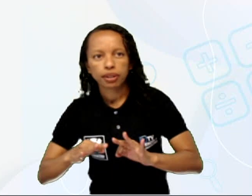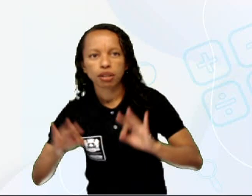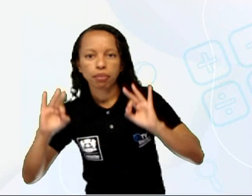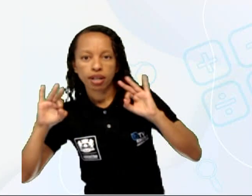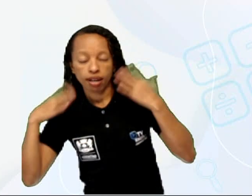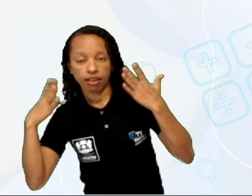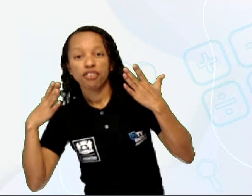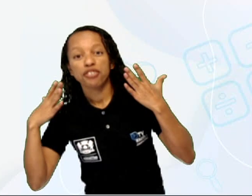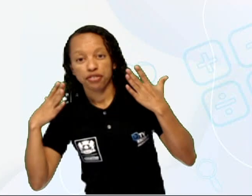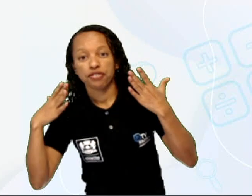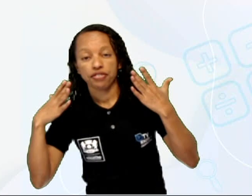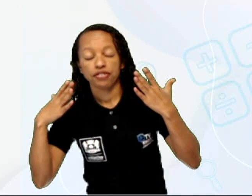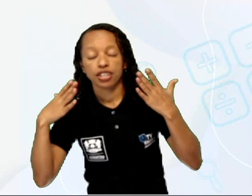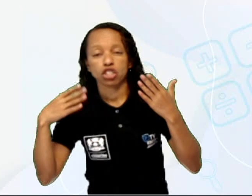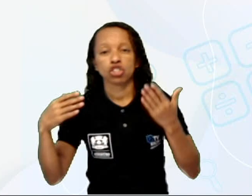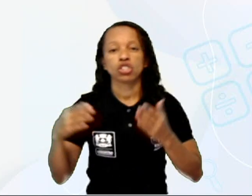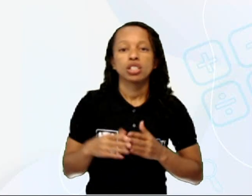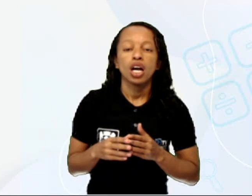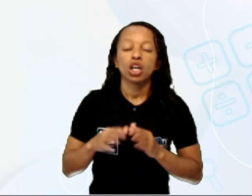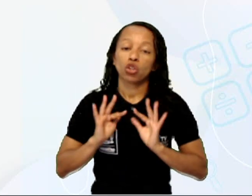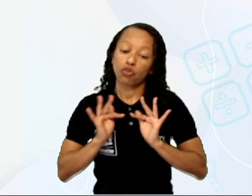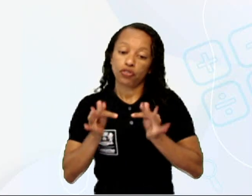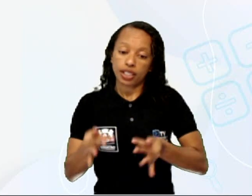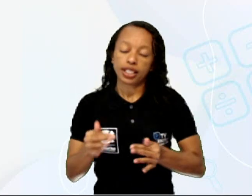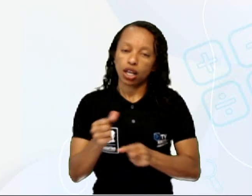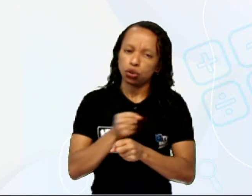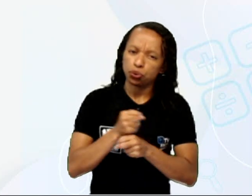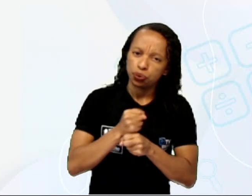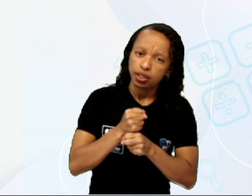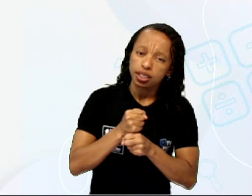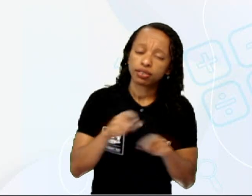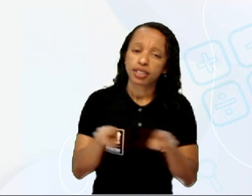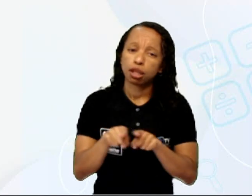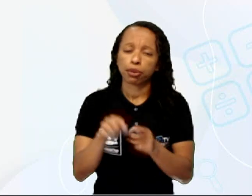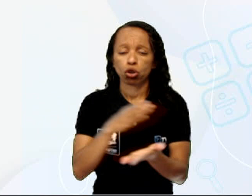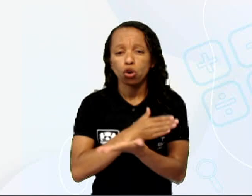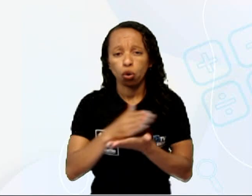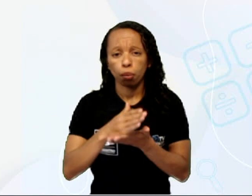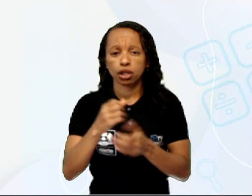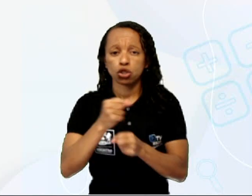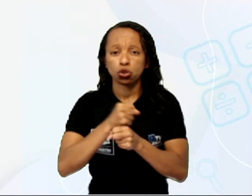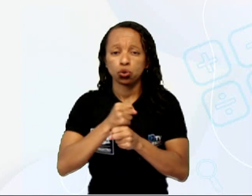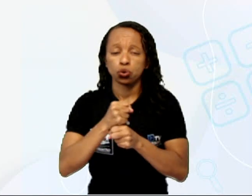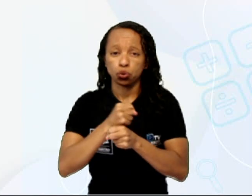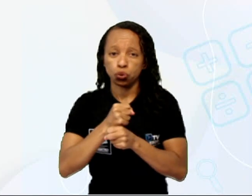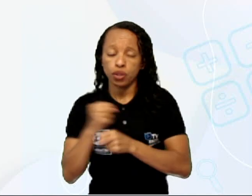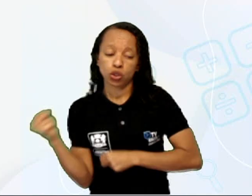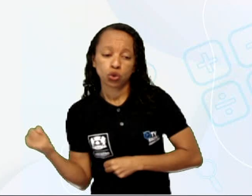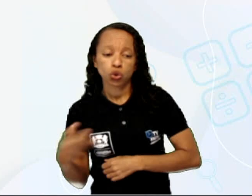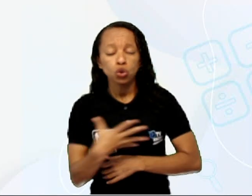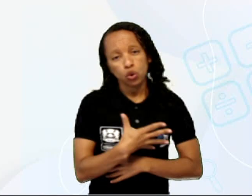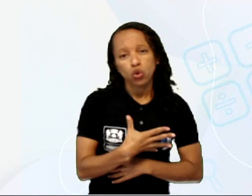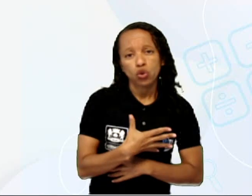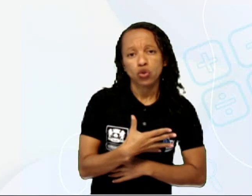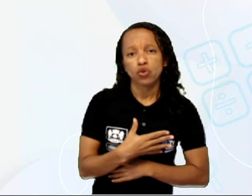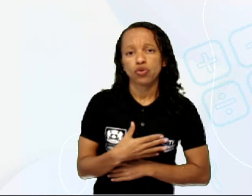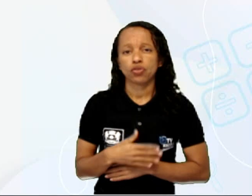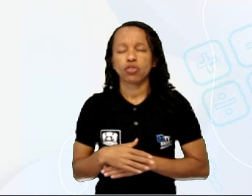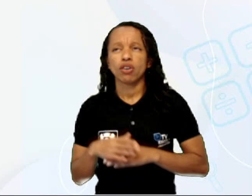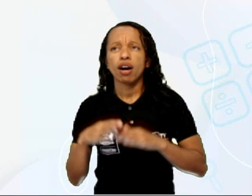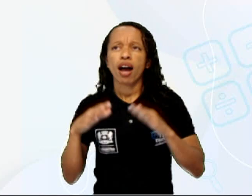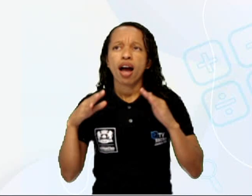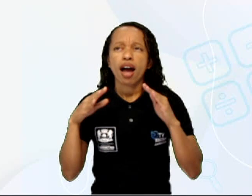fim de ano e início do ano novo. As pessoas pintam, enfeitam suas casas, montam presépios, árvore de